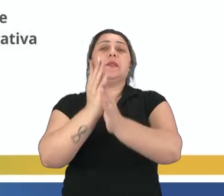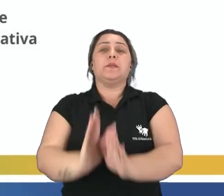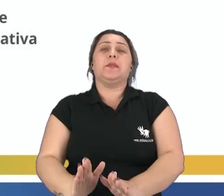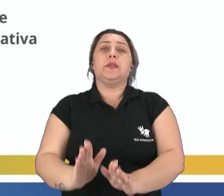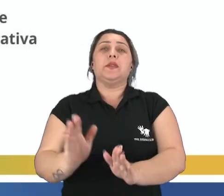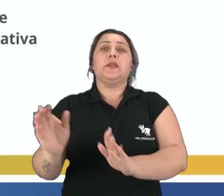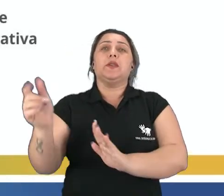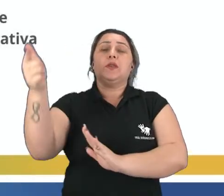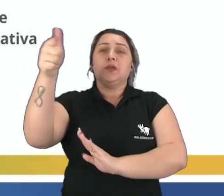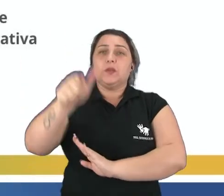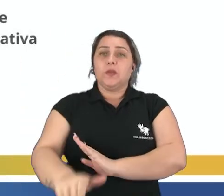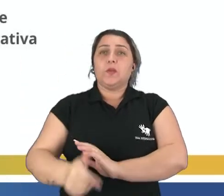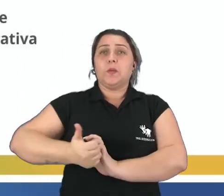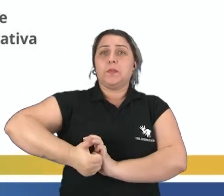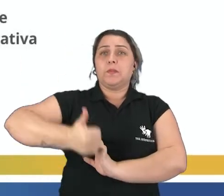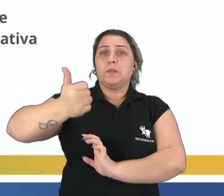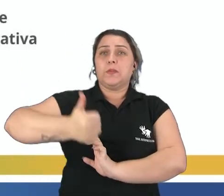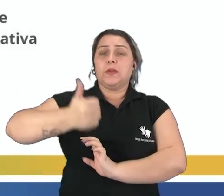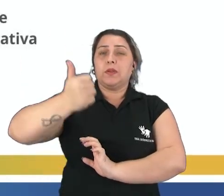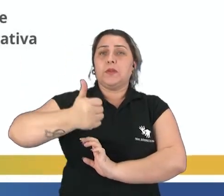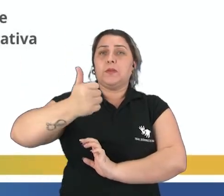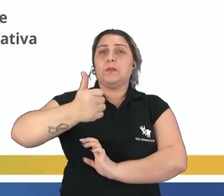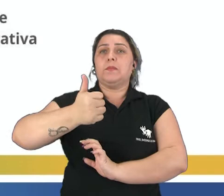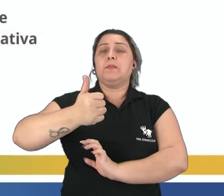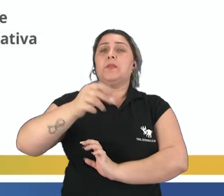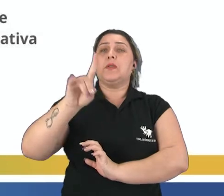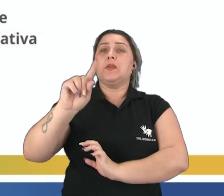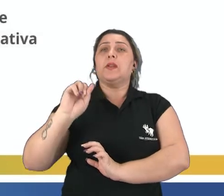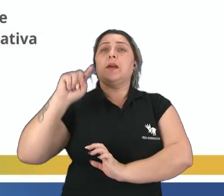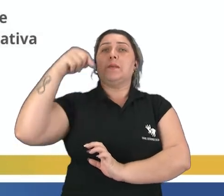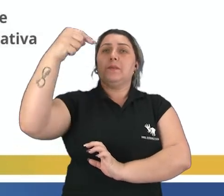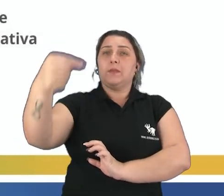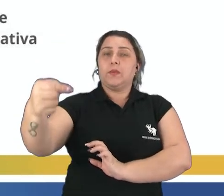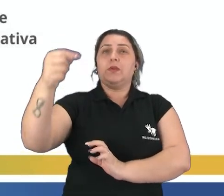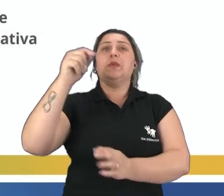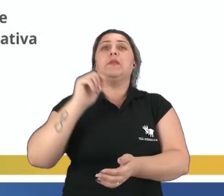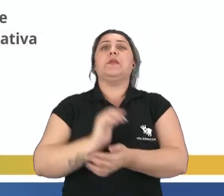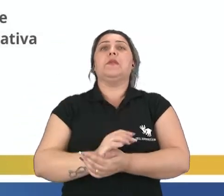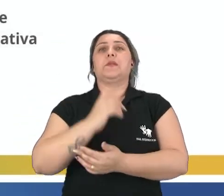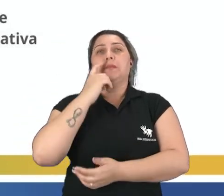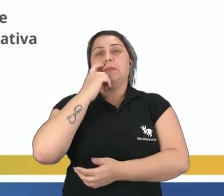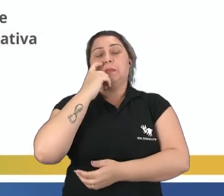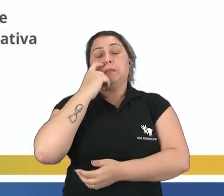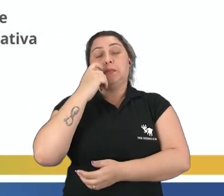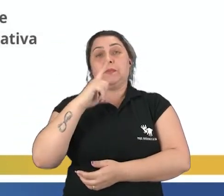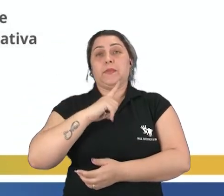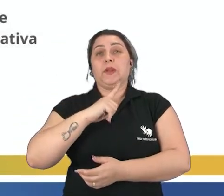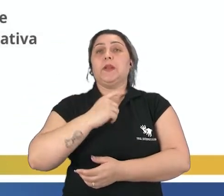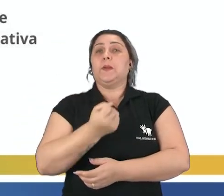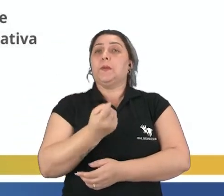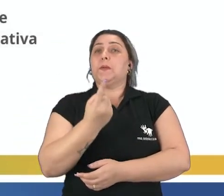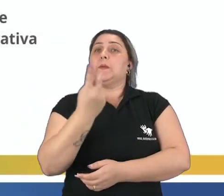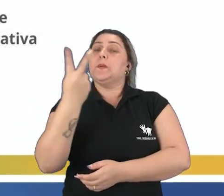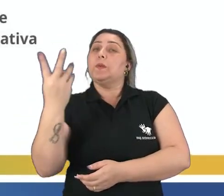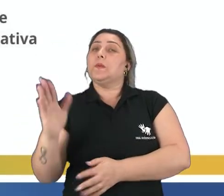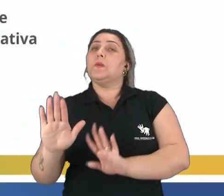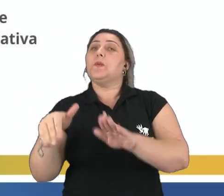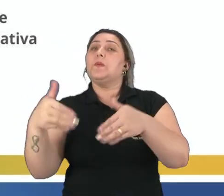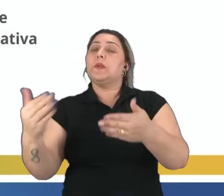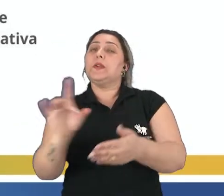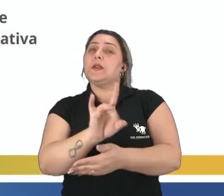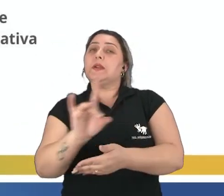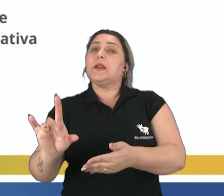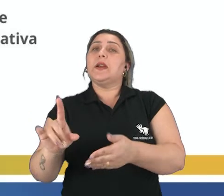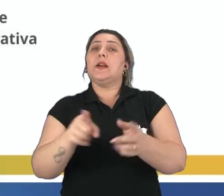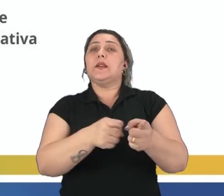se renova no primeiro dia da próxima, no mês seguinte. E é assim que a gente tem a contagem de quanto que dura